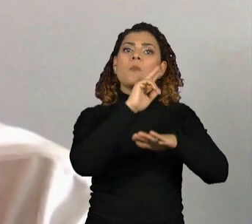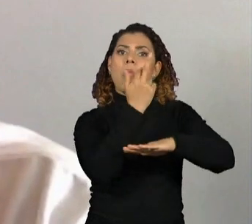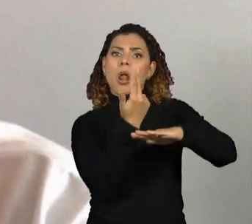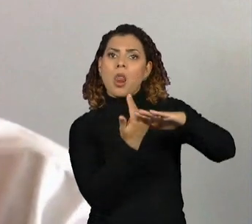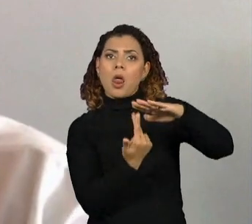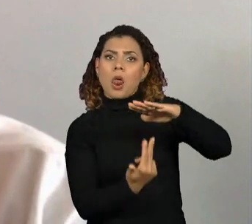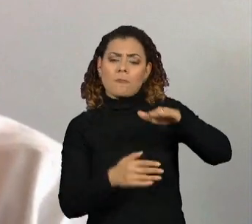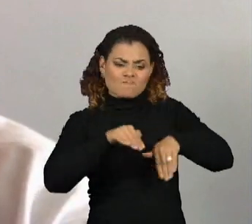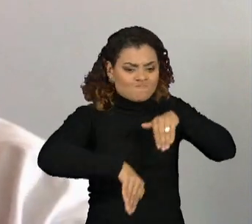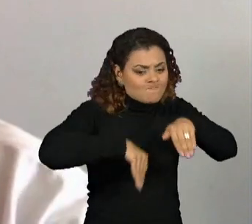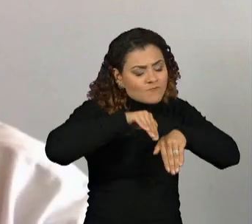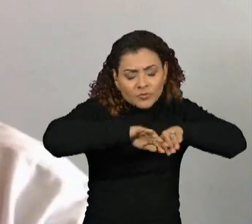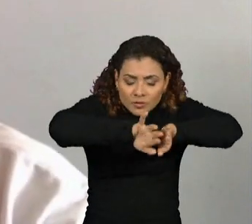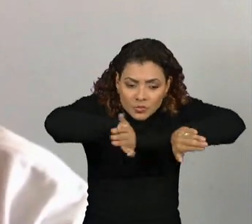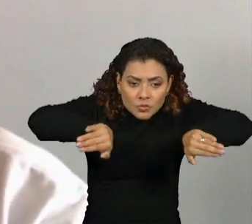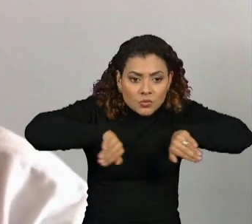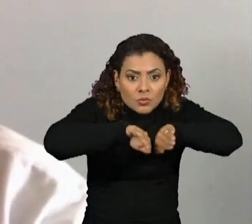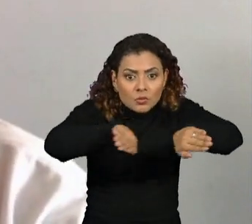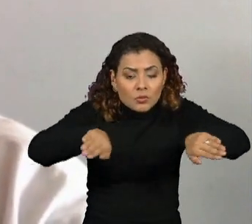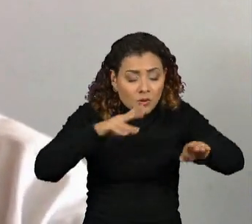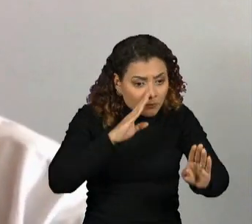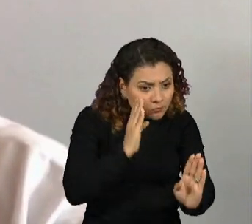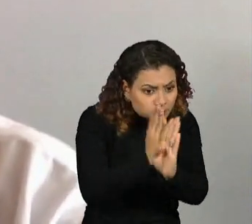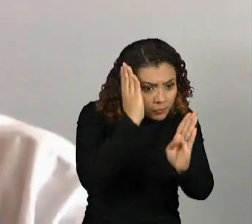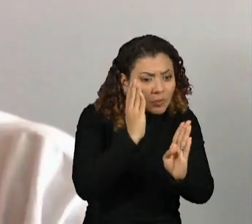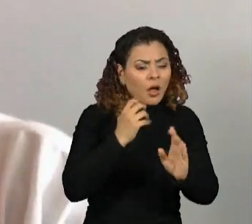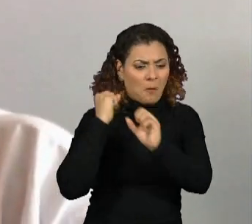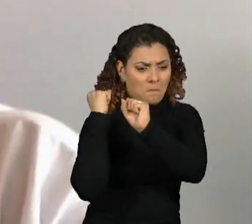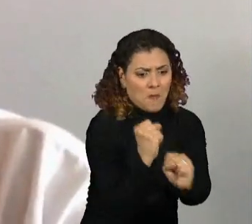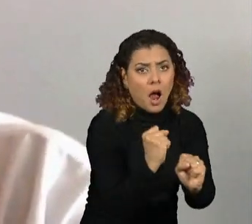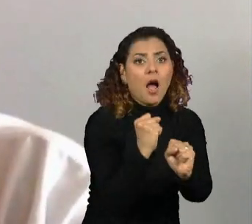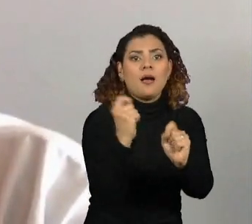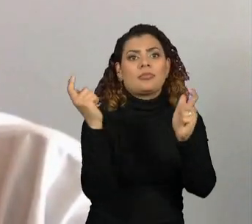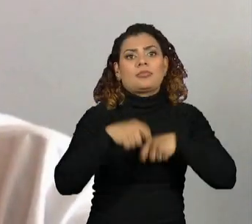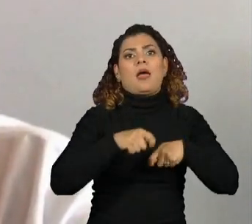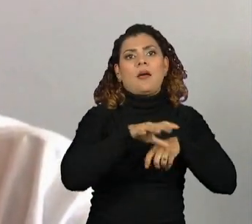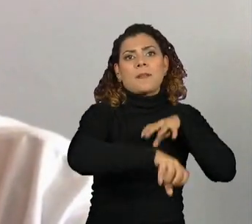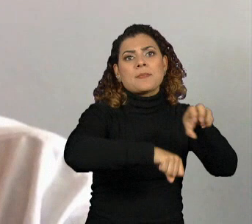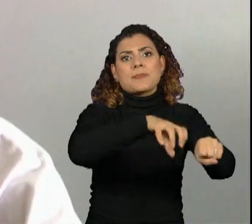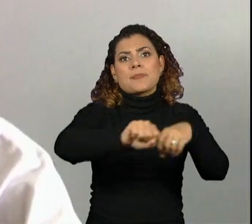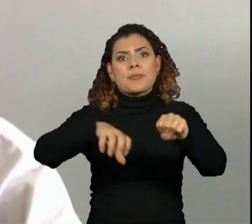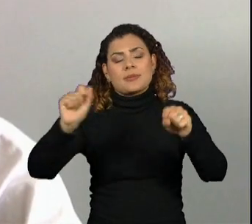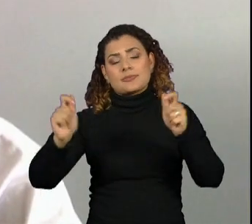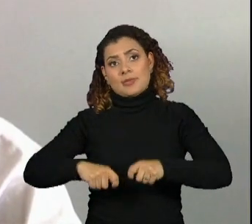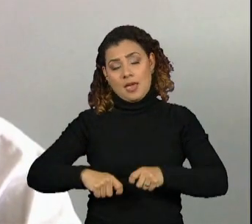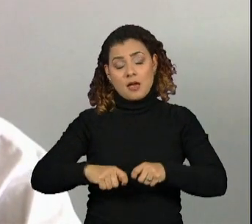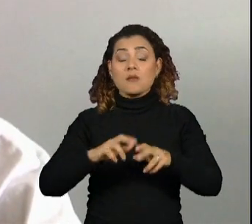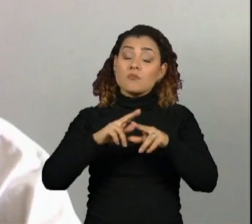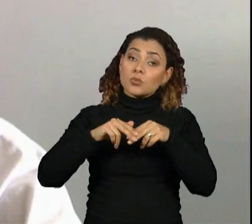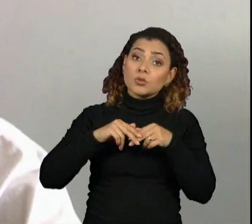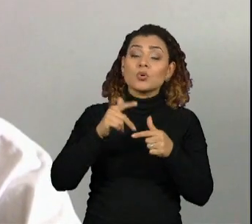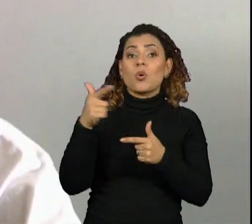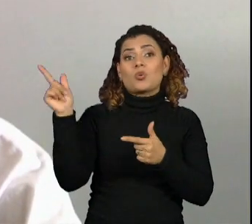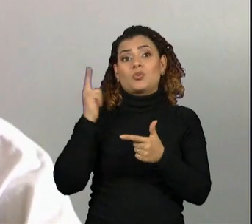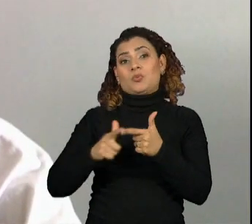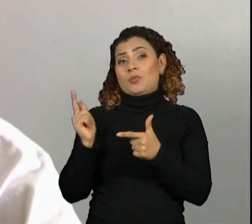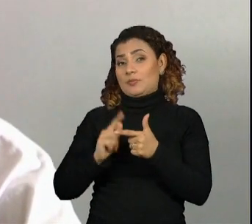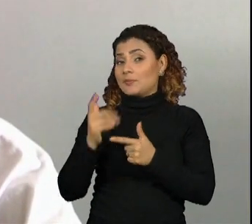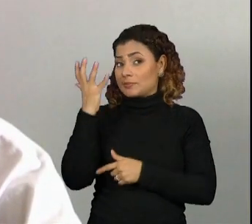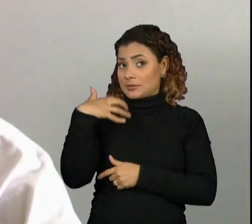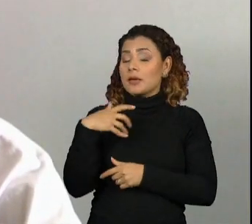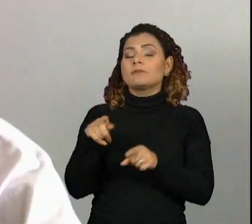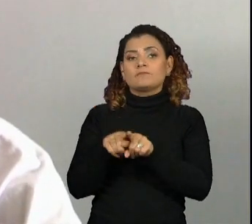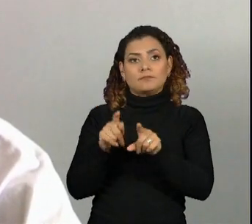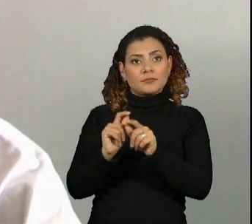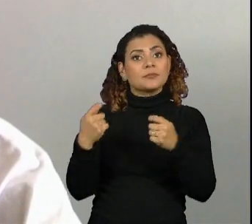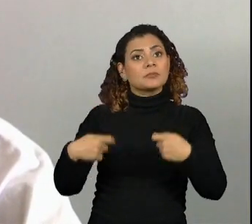a observar, identificar e depois, junto com os especialistas, coletar. O outro problema, justamente, que tem que ser feito